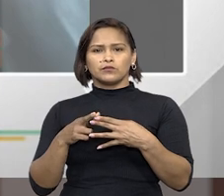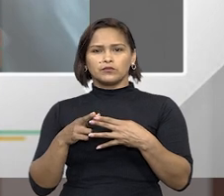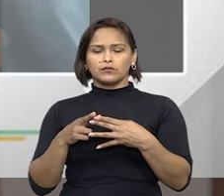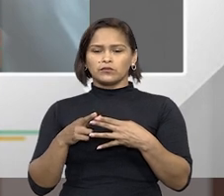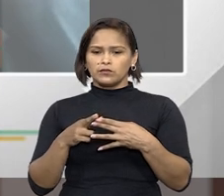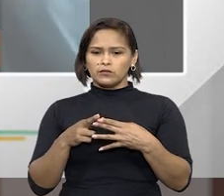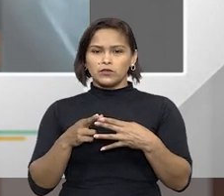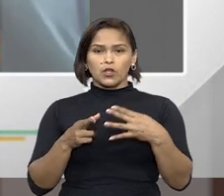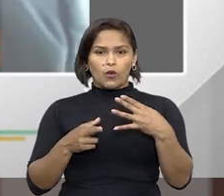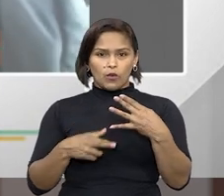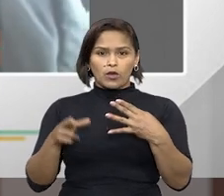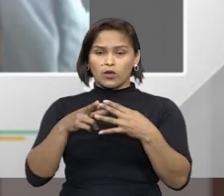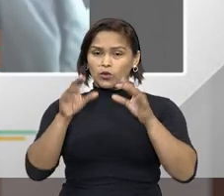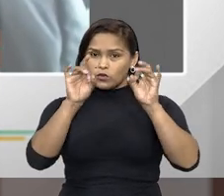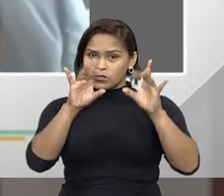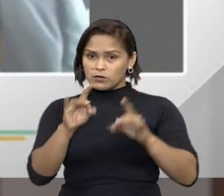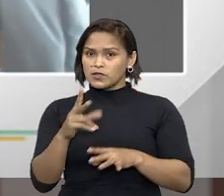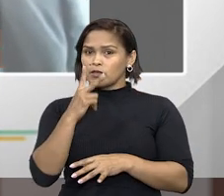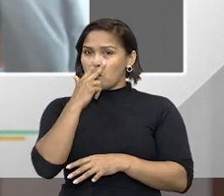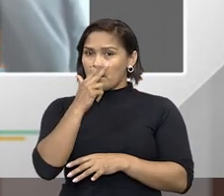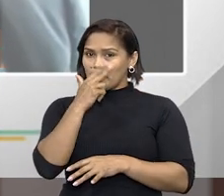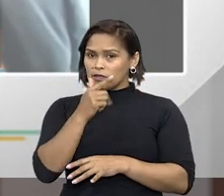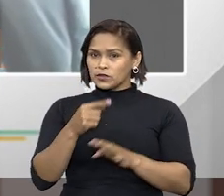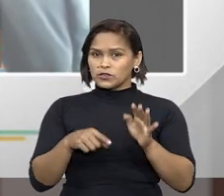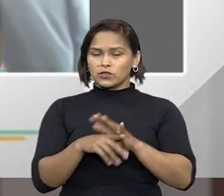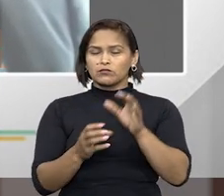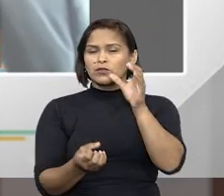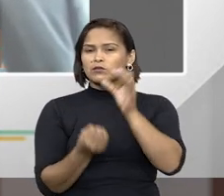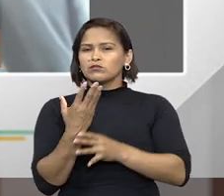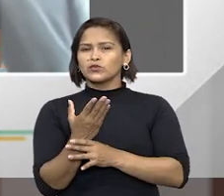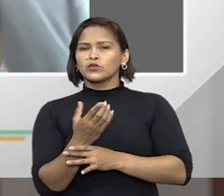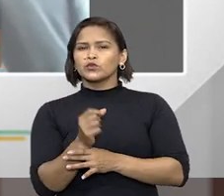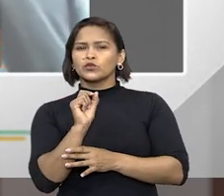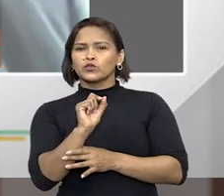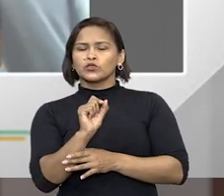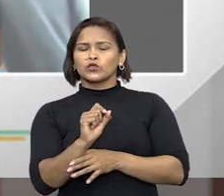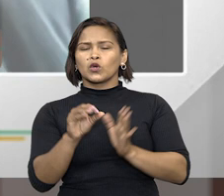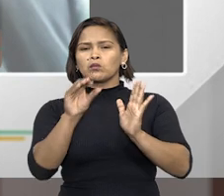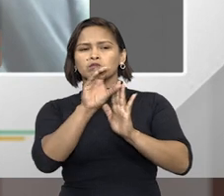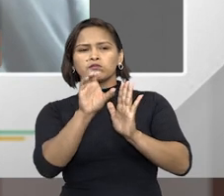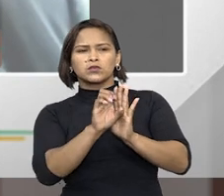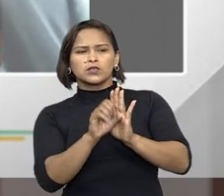especial repetitivo surgiu com a edição da Lei